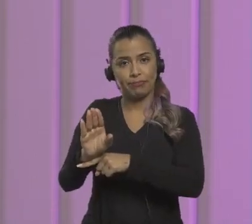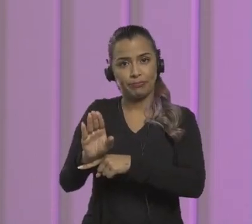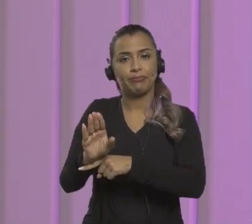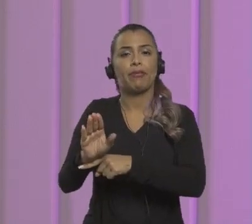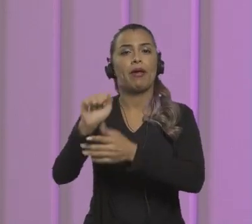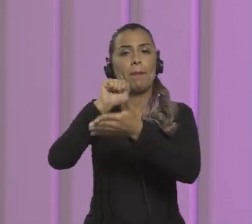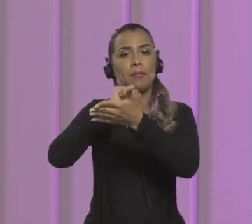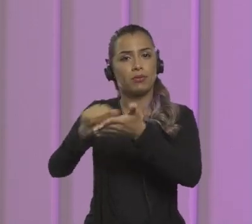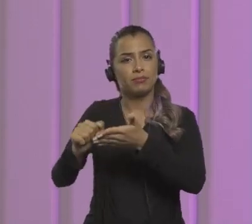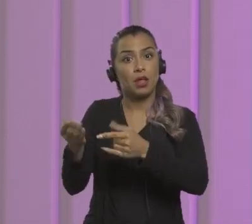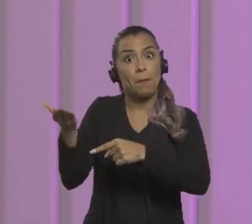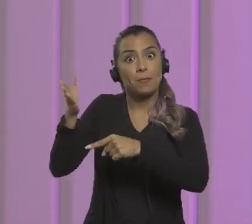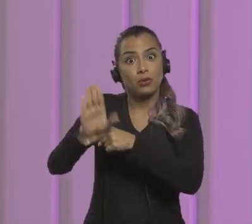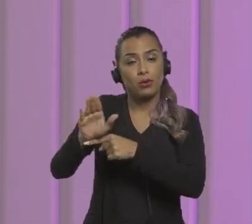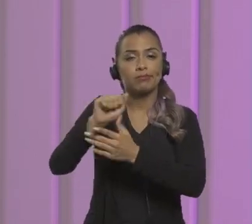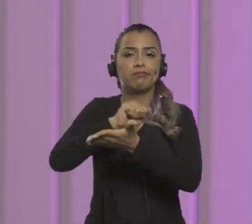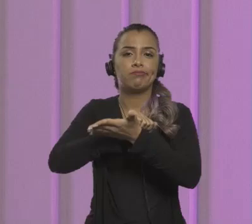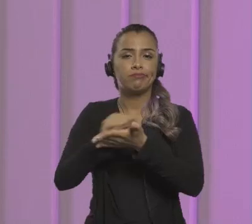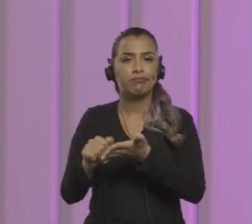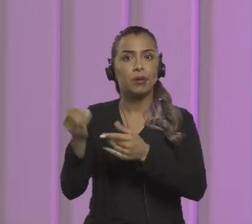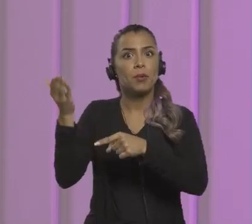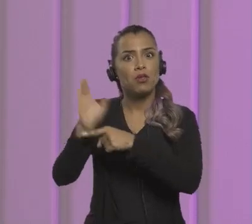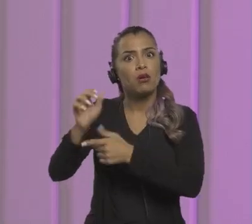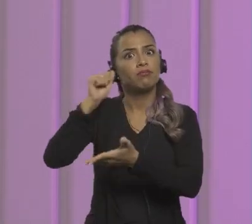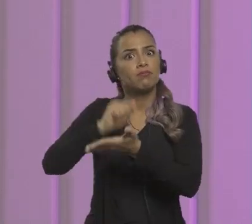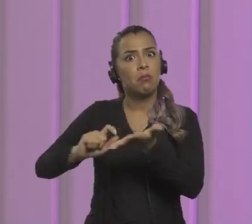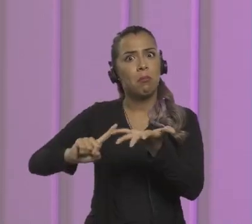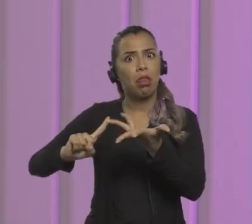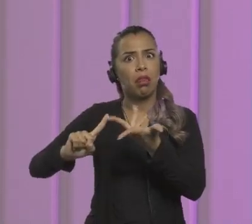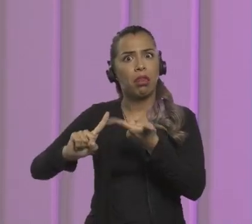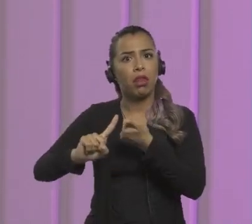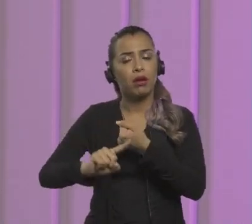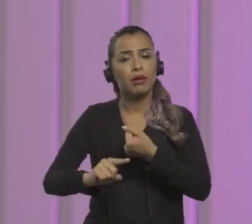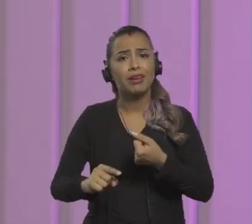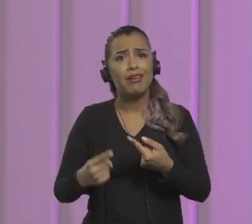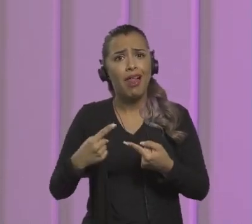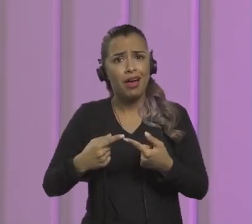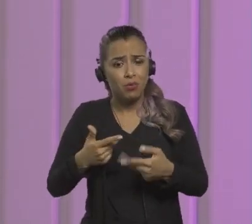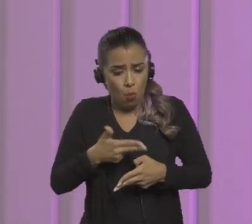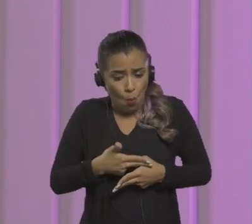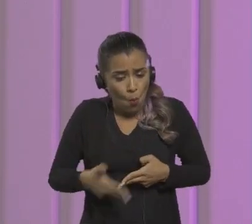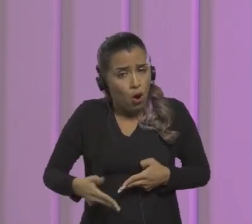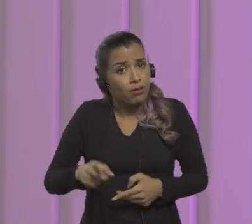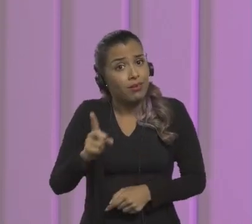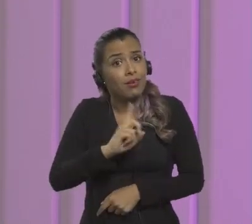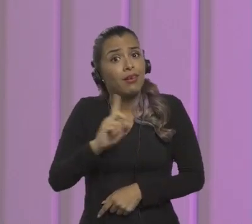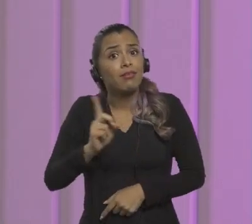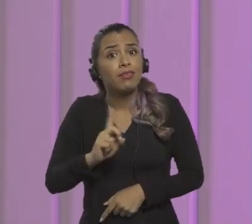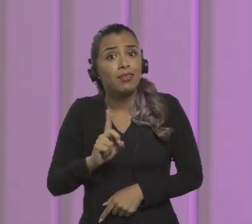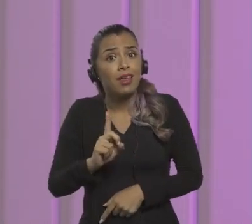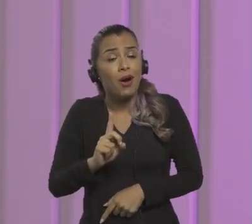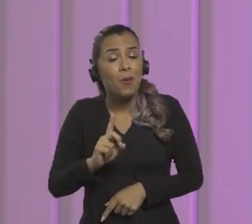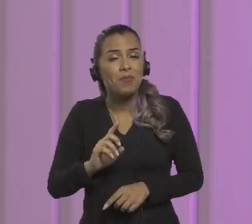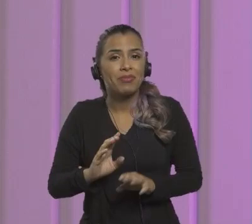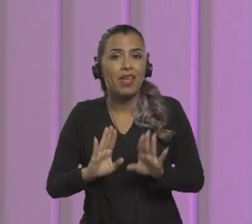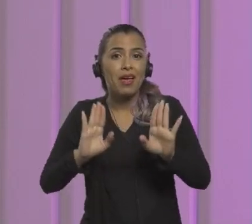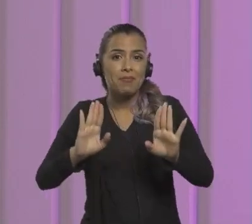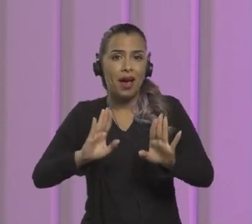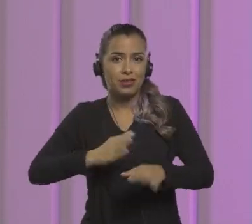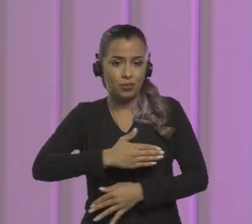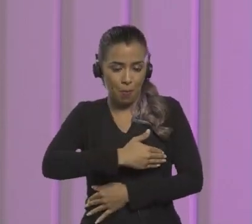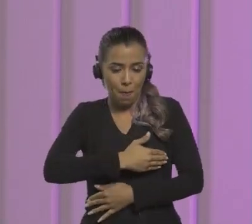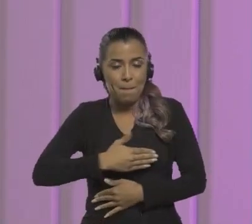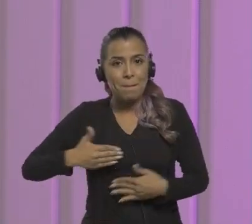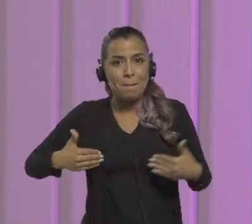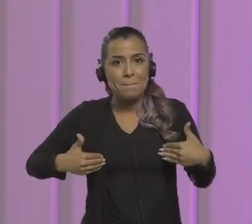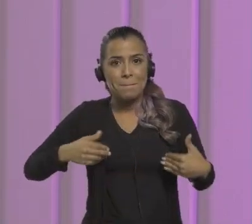deletada diversas vezes, em que ela não estava nua, ela estava cobrindo o peito assim, e a mulher gorda, quando cobre o peito assim, o